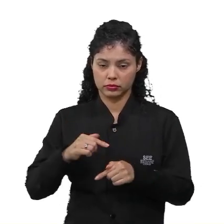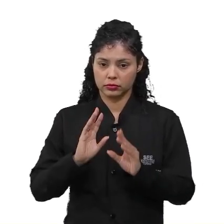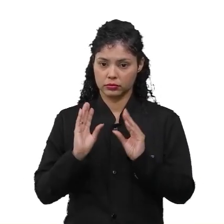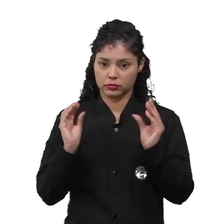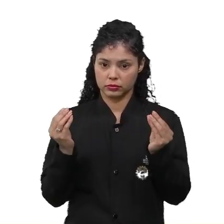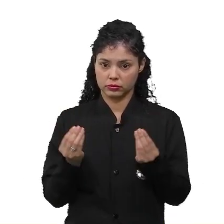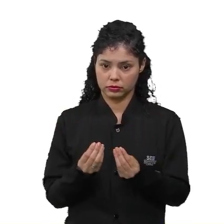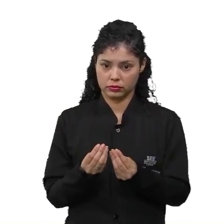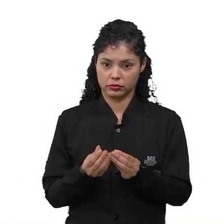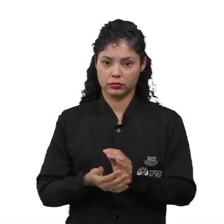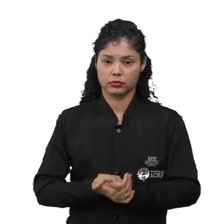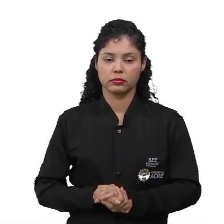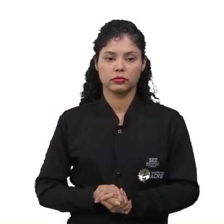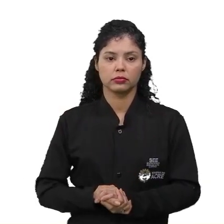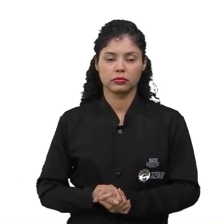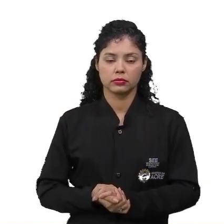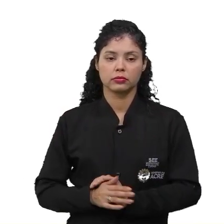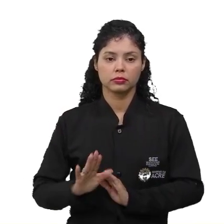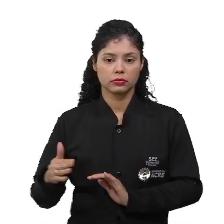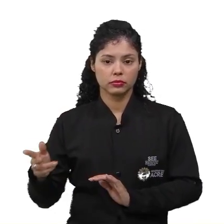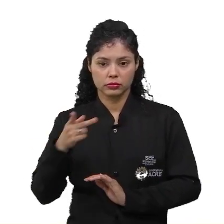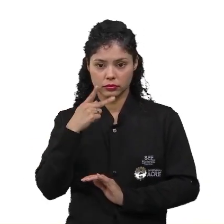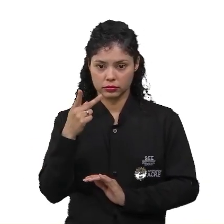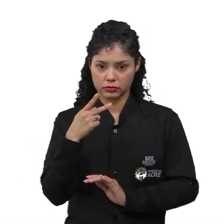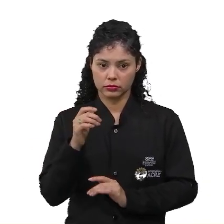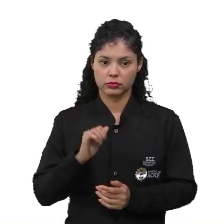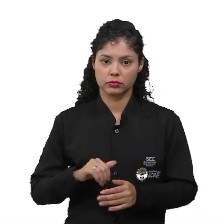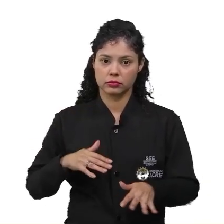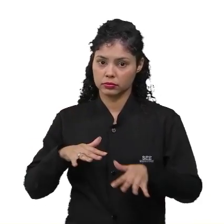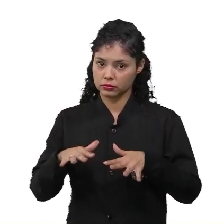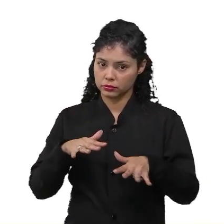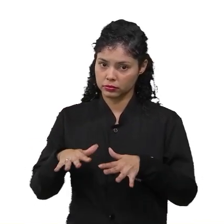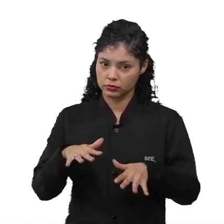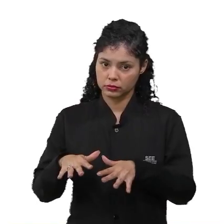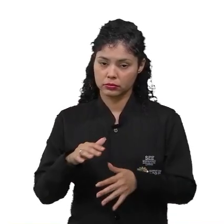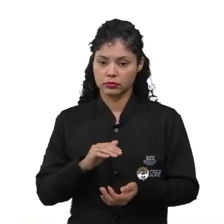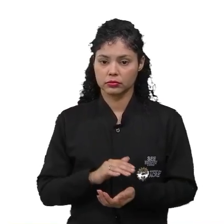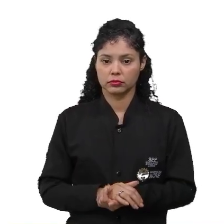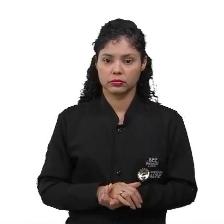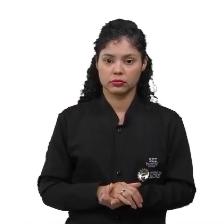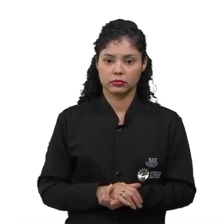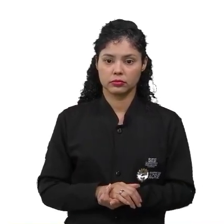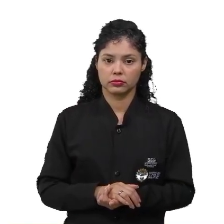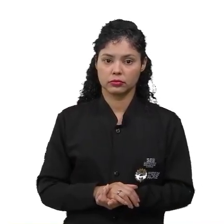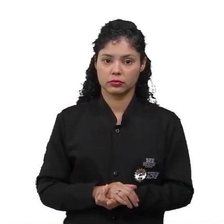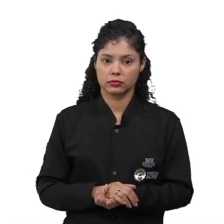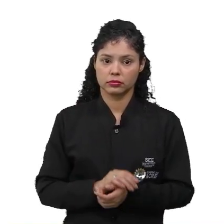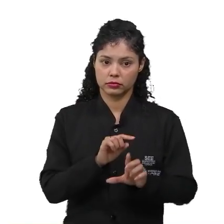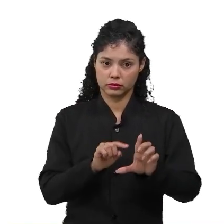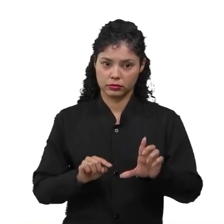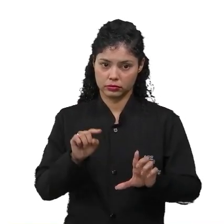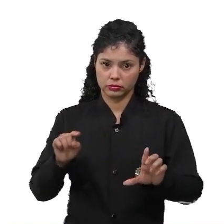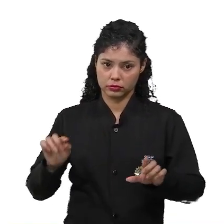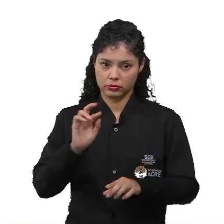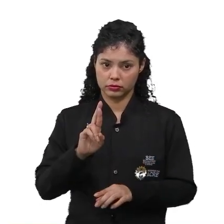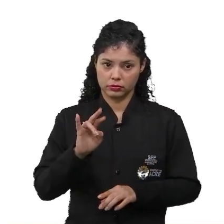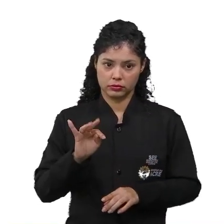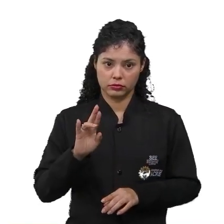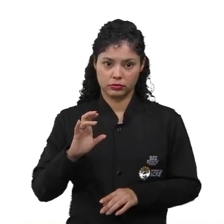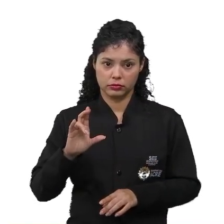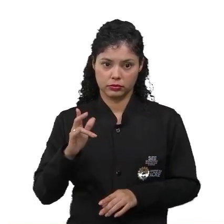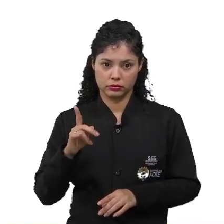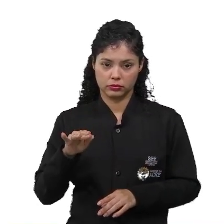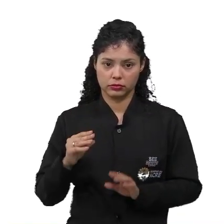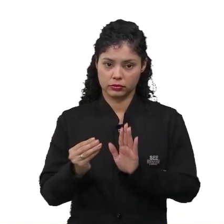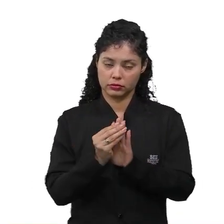substância. Quando nós falamos sobre abalos sísmicos, a escala Richter, ela nos